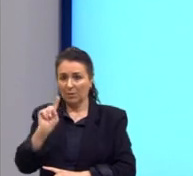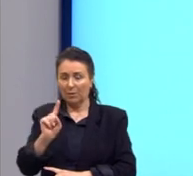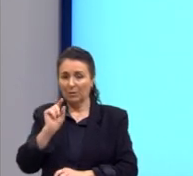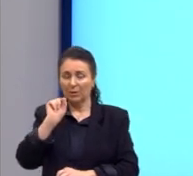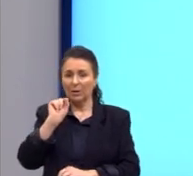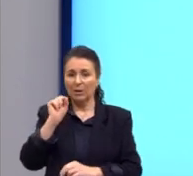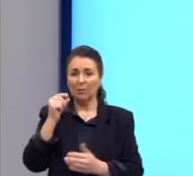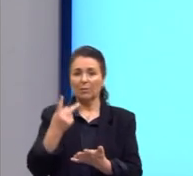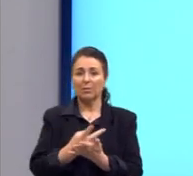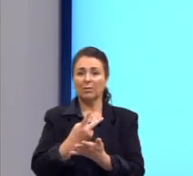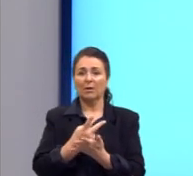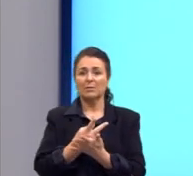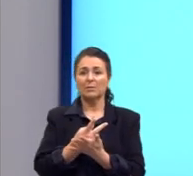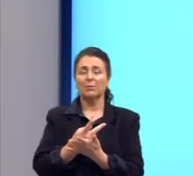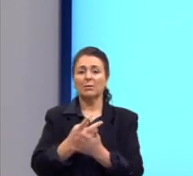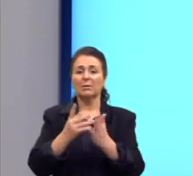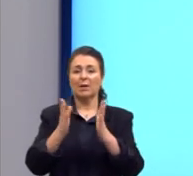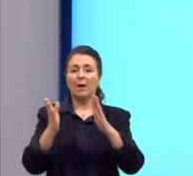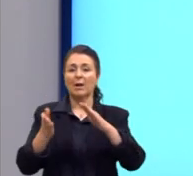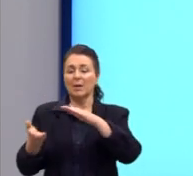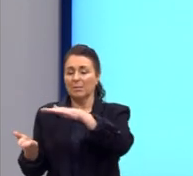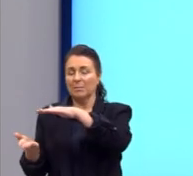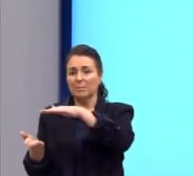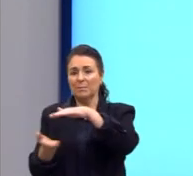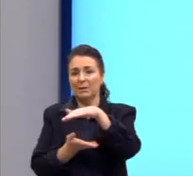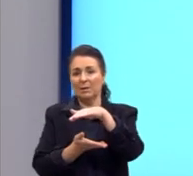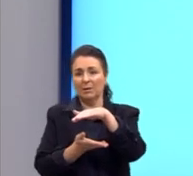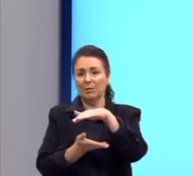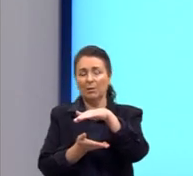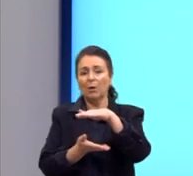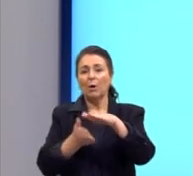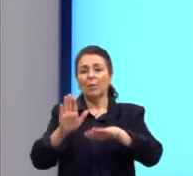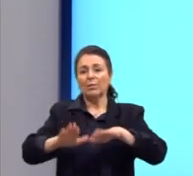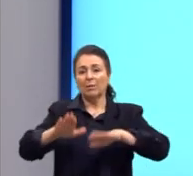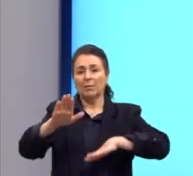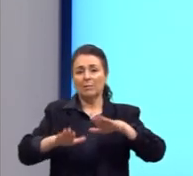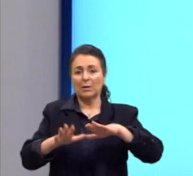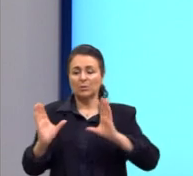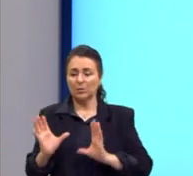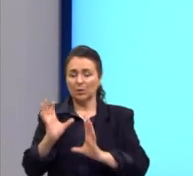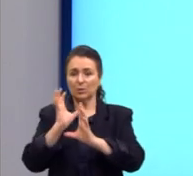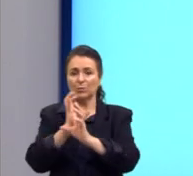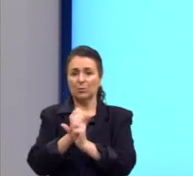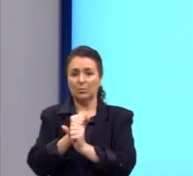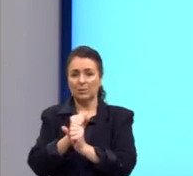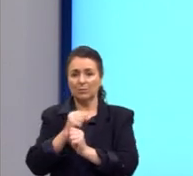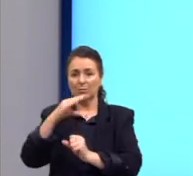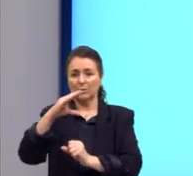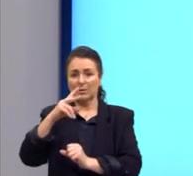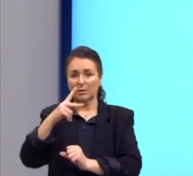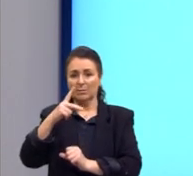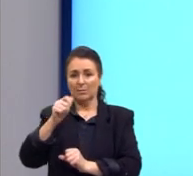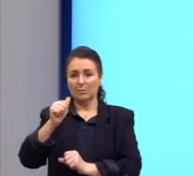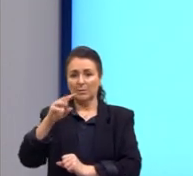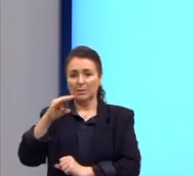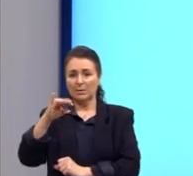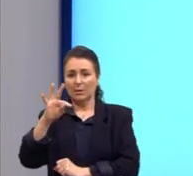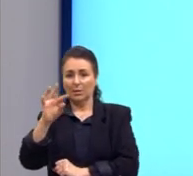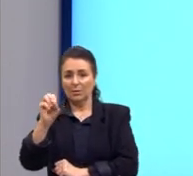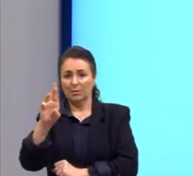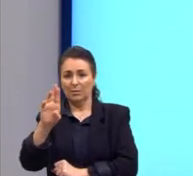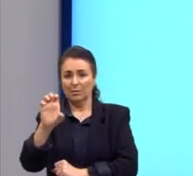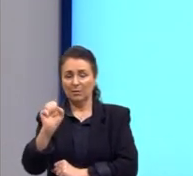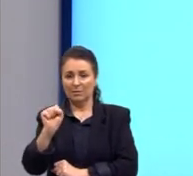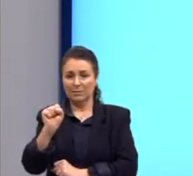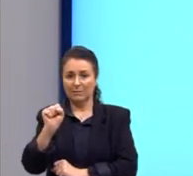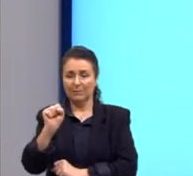acontece contar em paralelo qual fórmula né que a gente usa a gente vai somar os capacitores os valores nessa